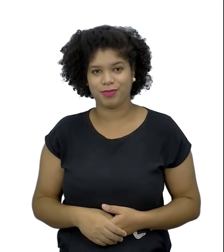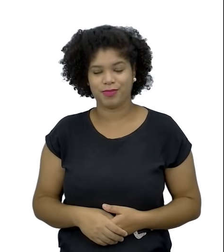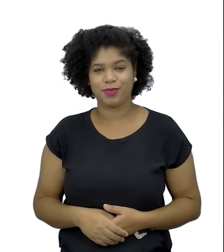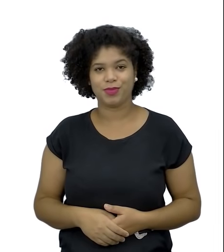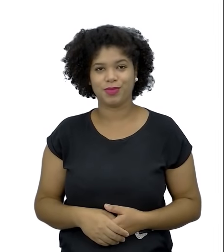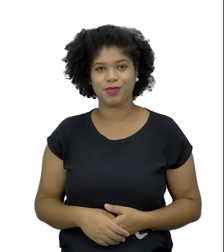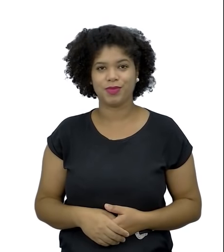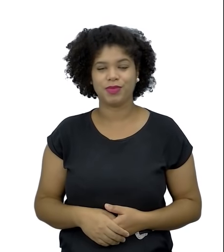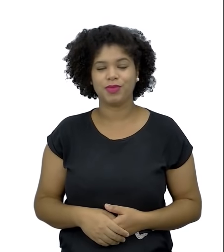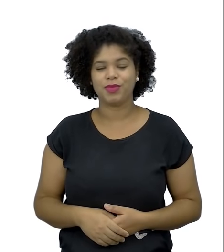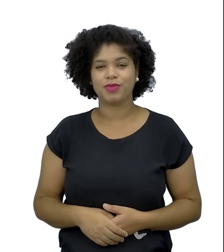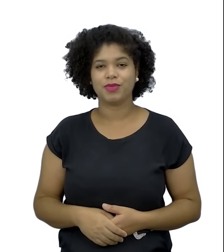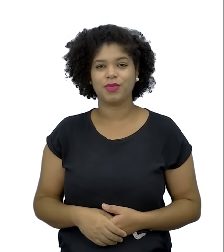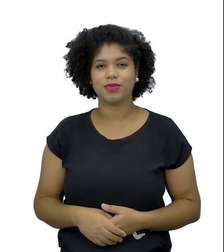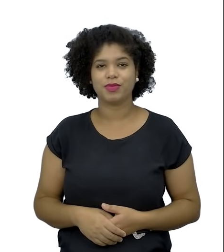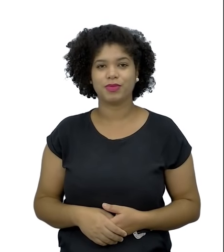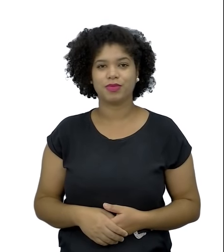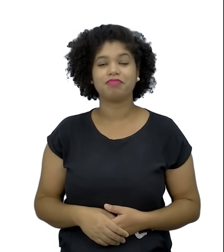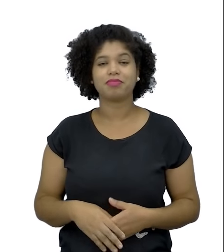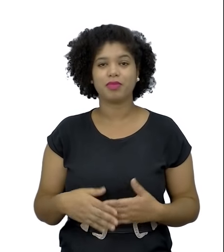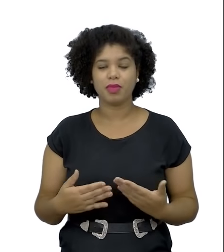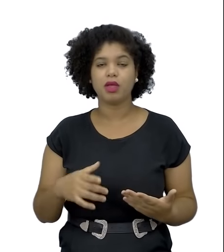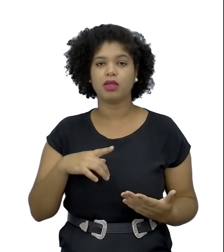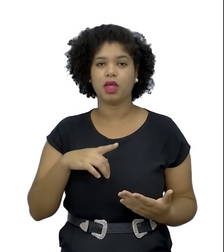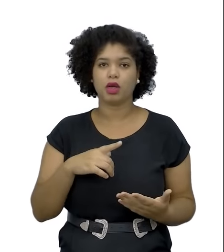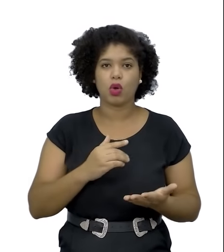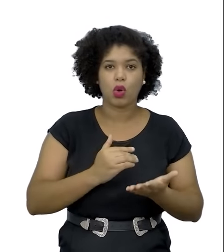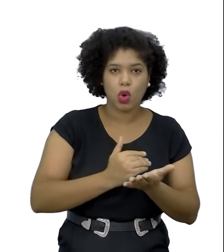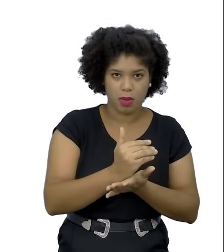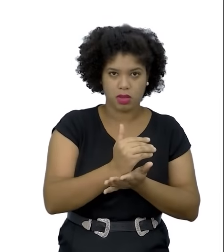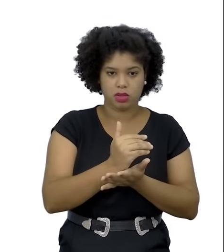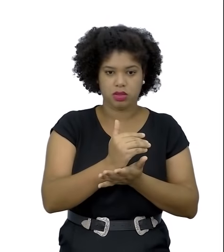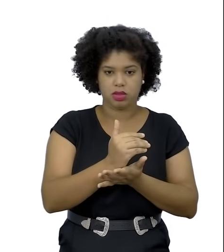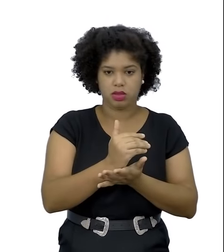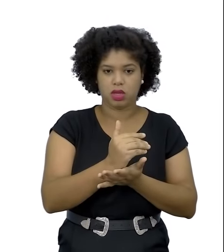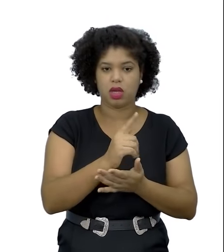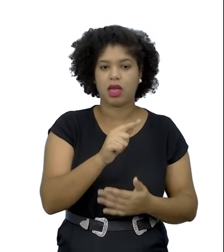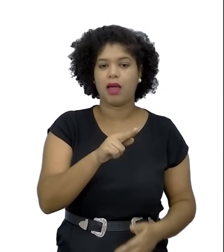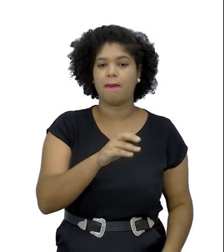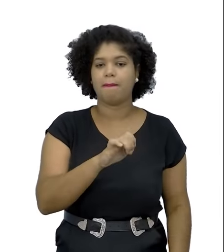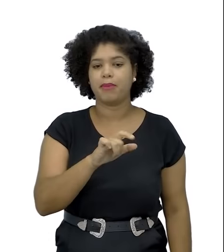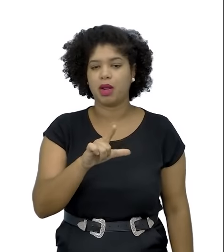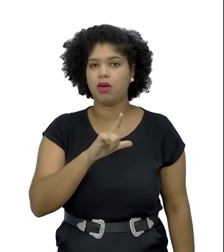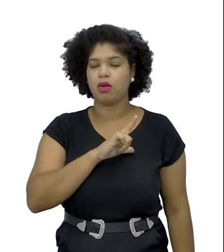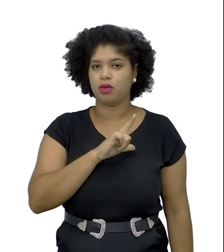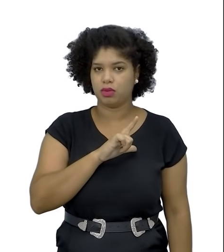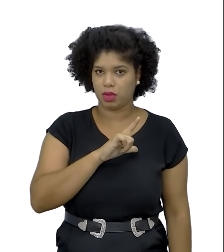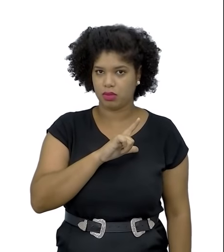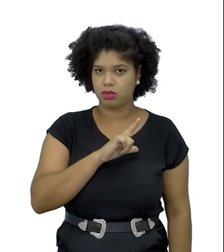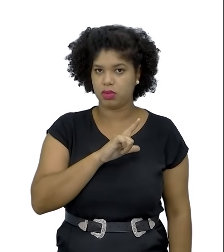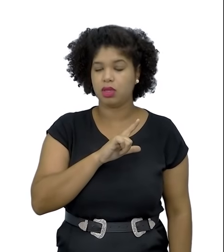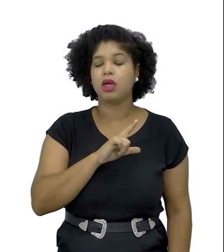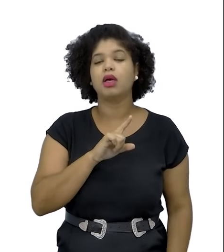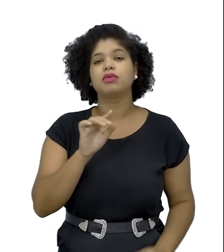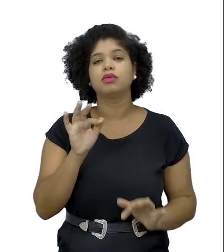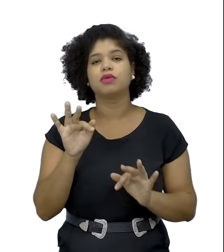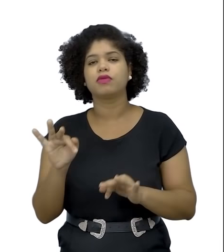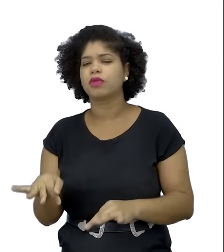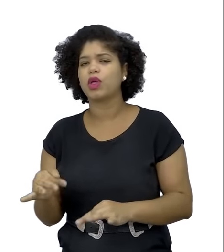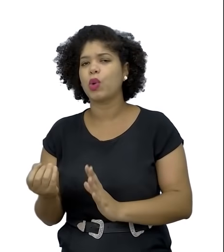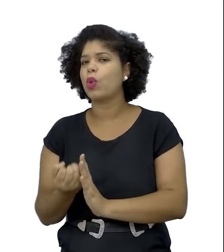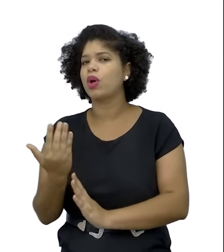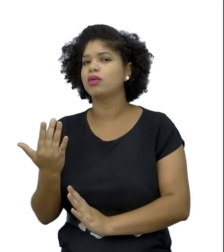temos a perda dele, ou seja, e o quanto ele ficou, que é a totalidade.